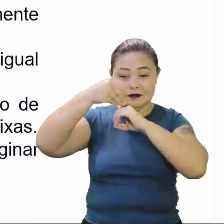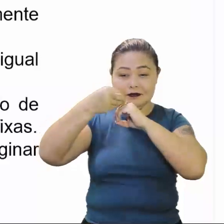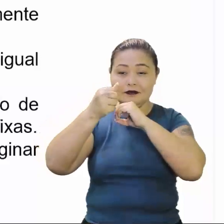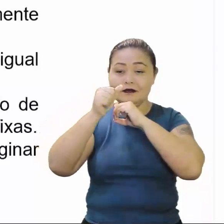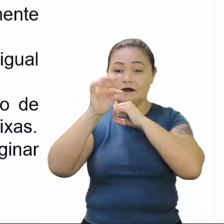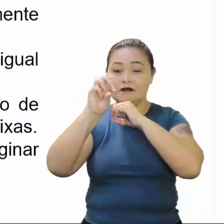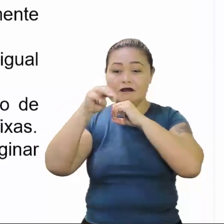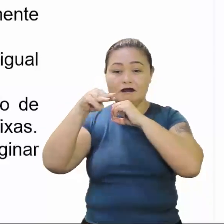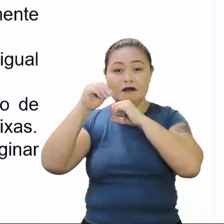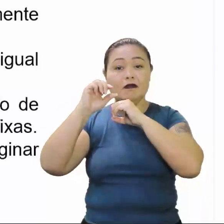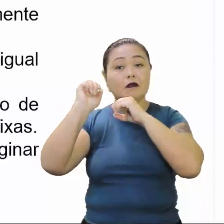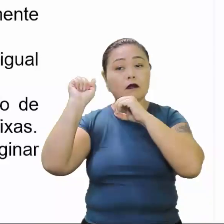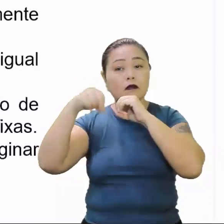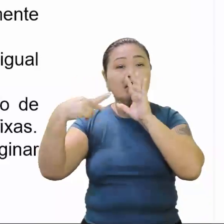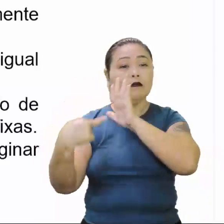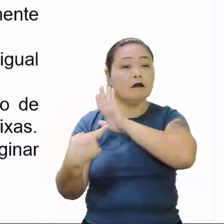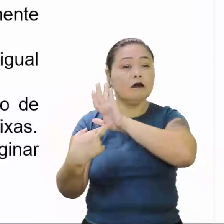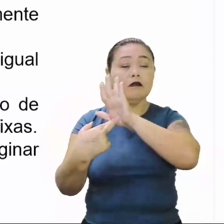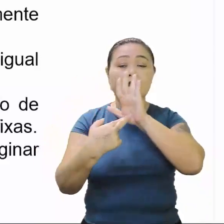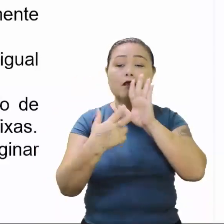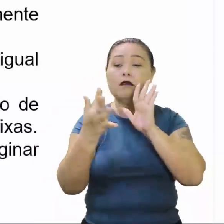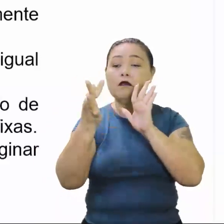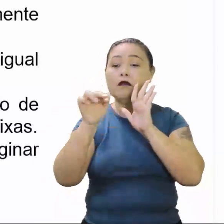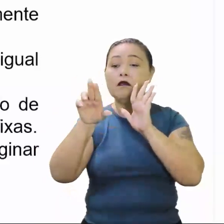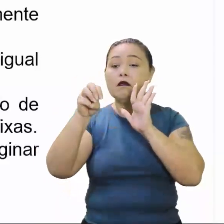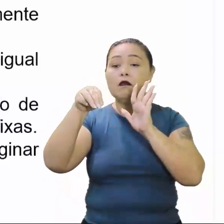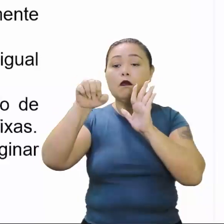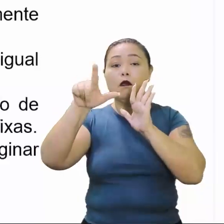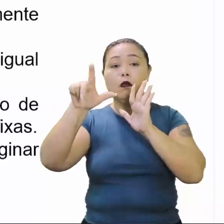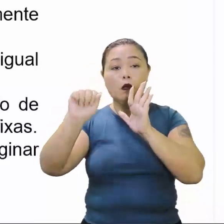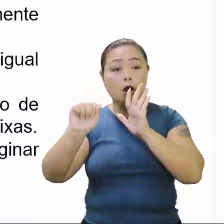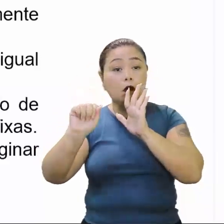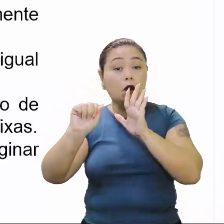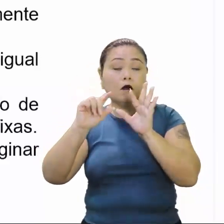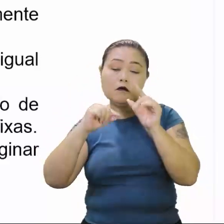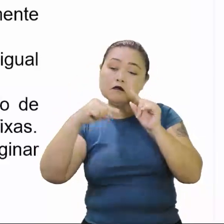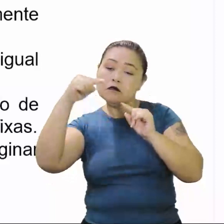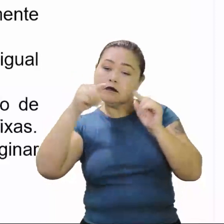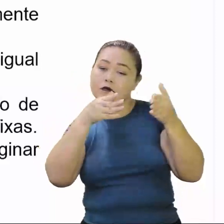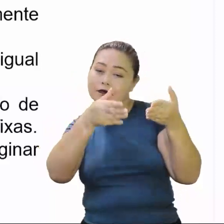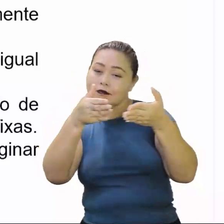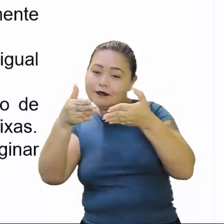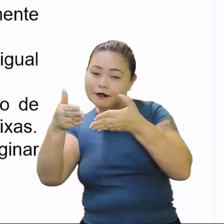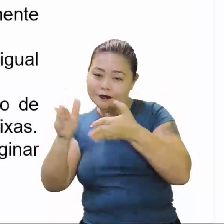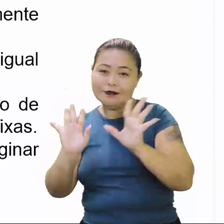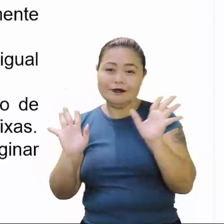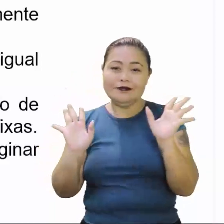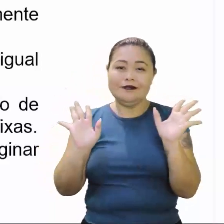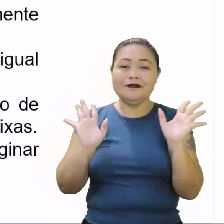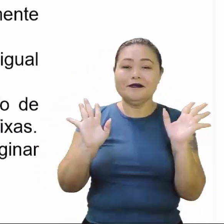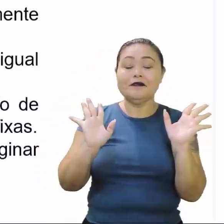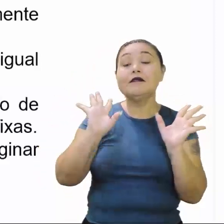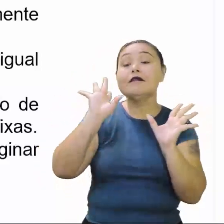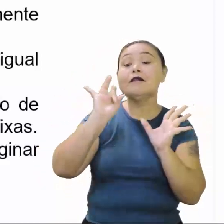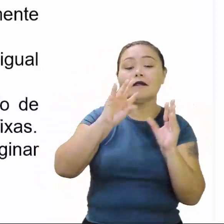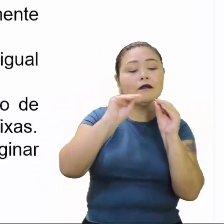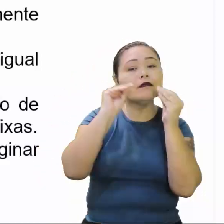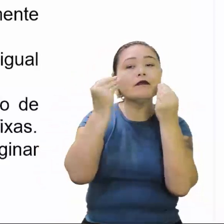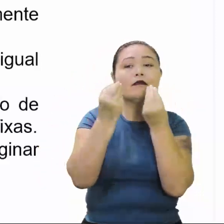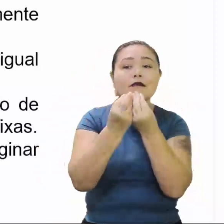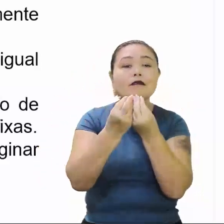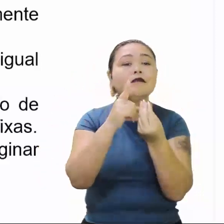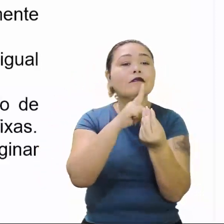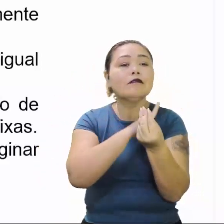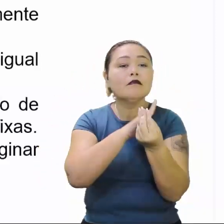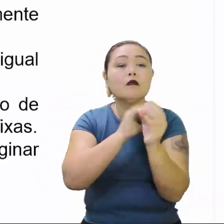que pode ser representada por fórmulas em proporções específicas. Cada substância